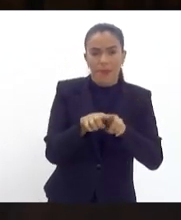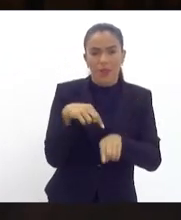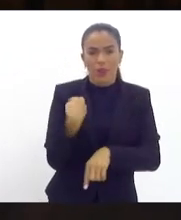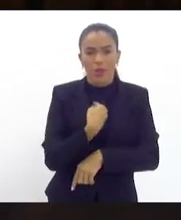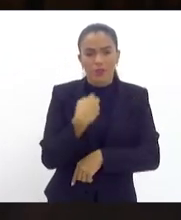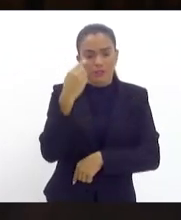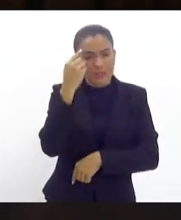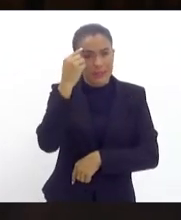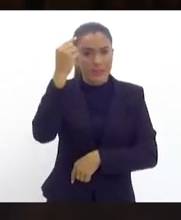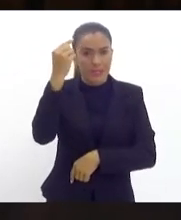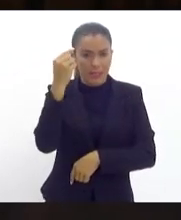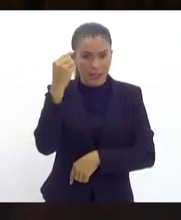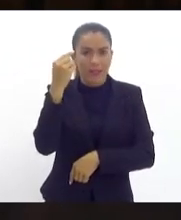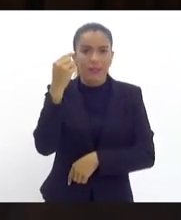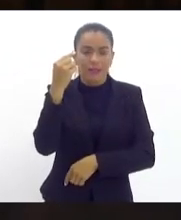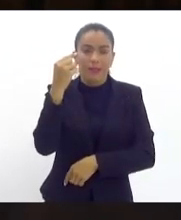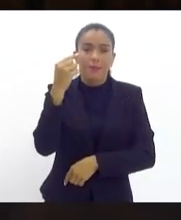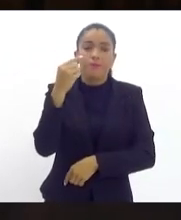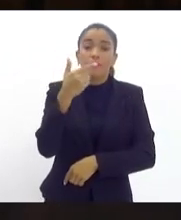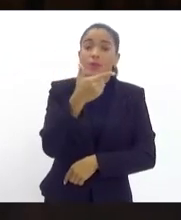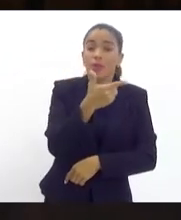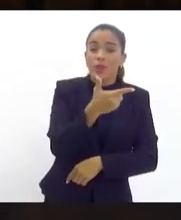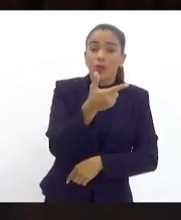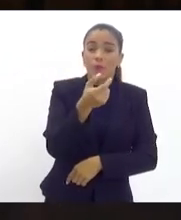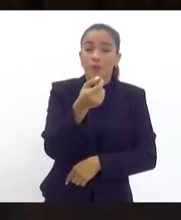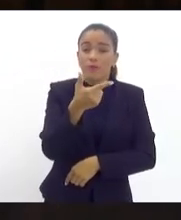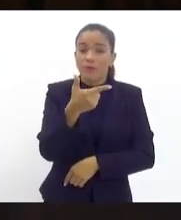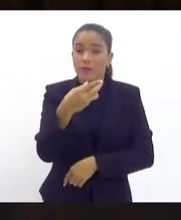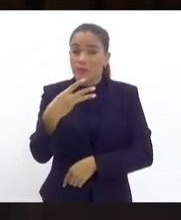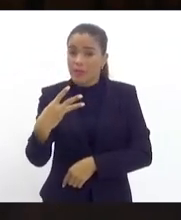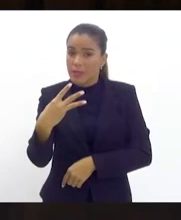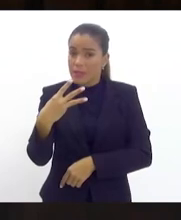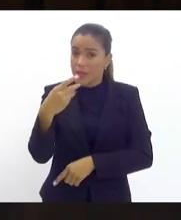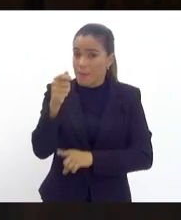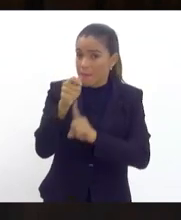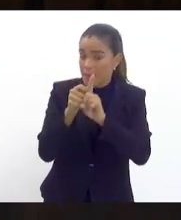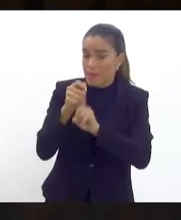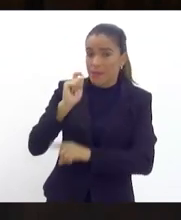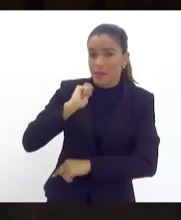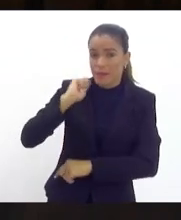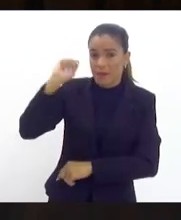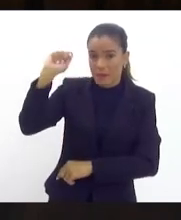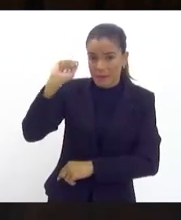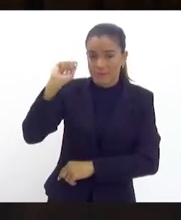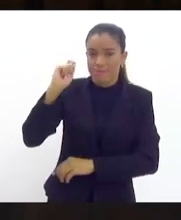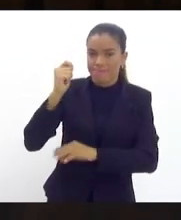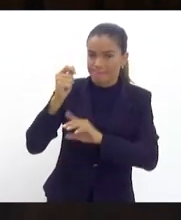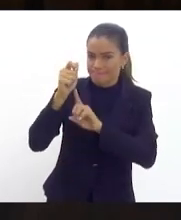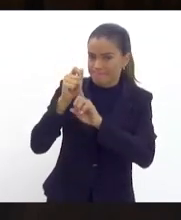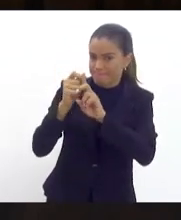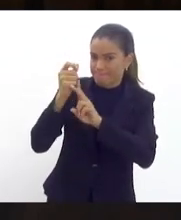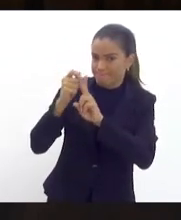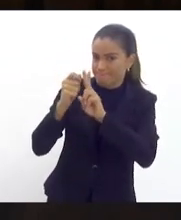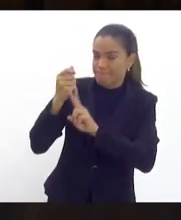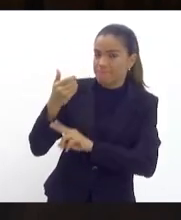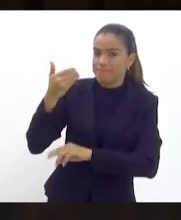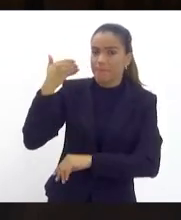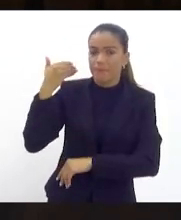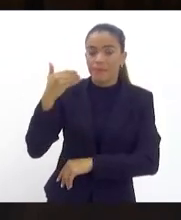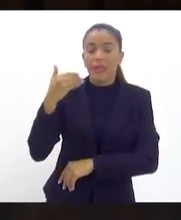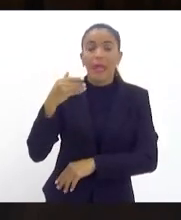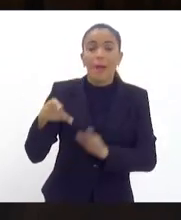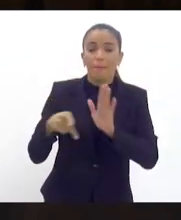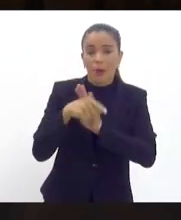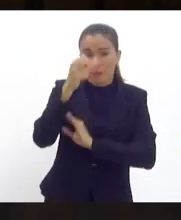ideia em 2023 agora em abril de 2023 a própria prefeitura da cidade do Rio de Janeiro